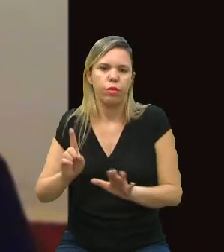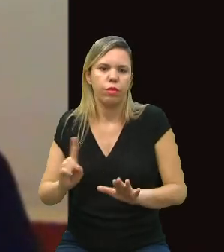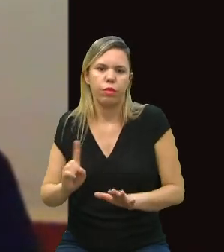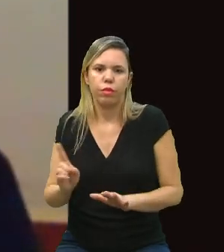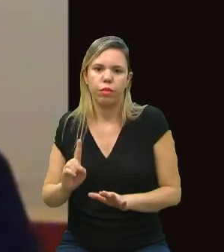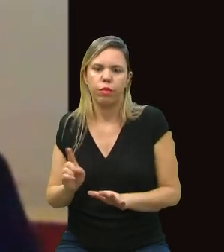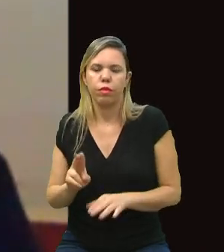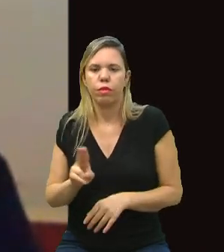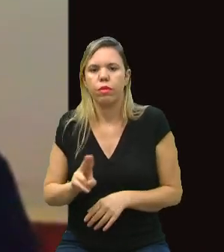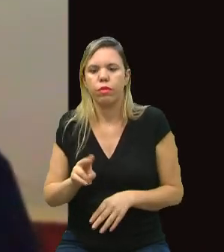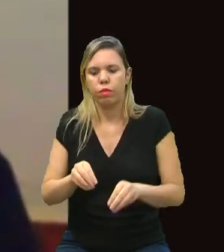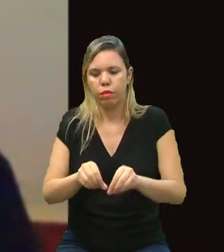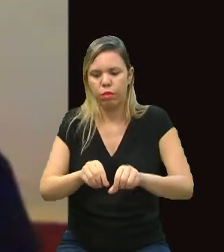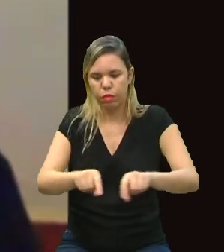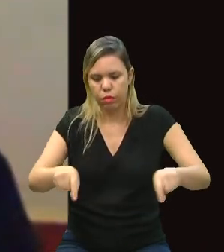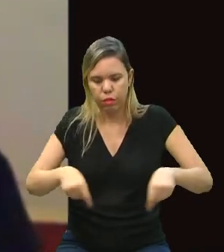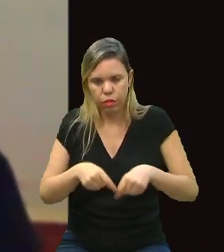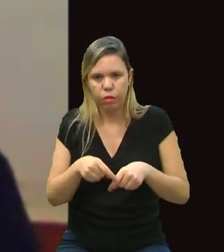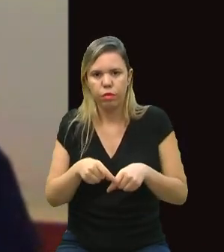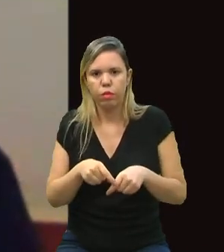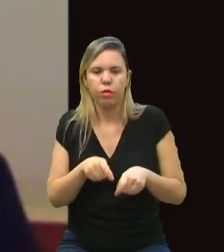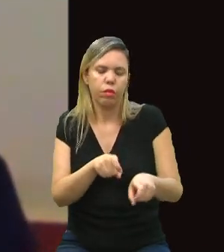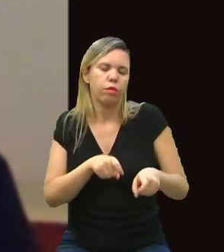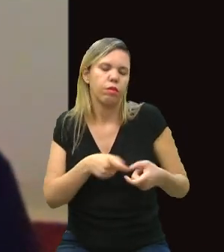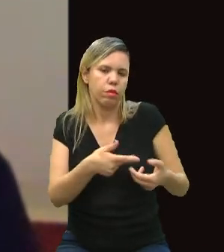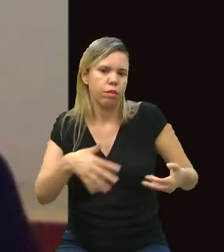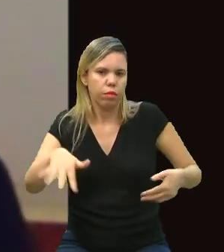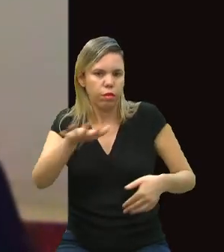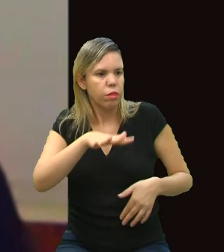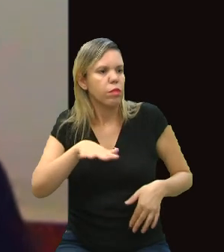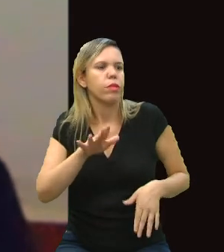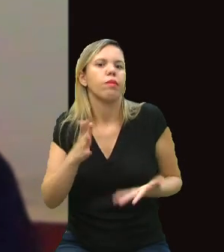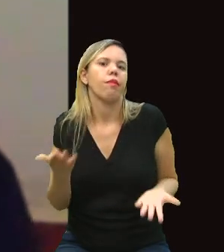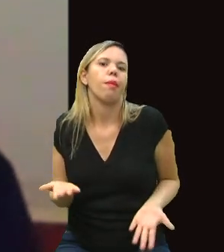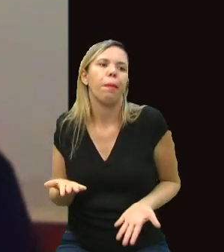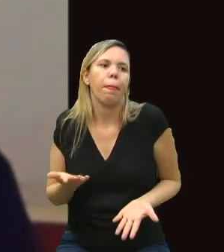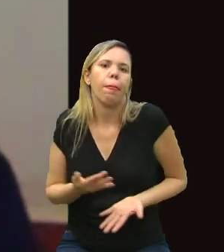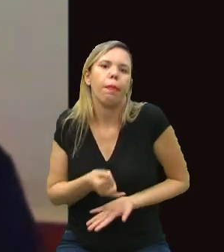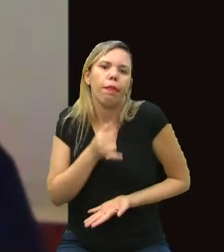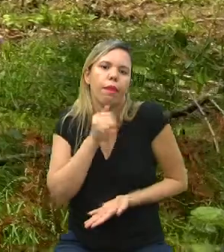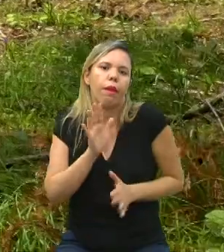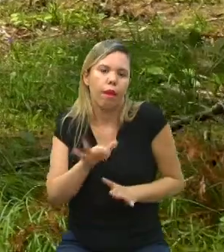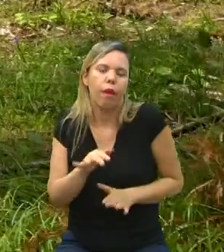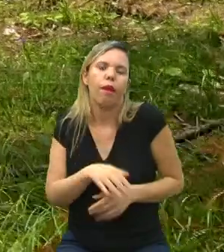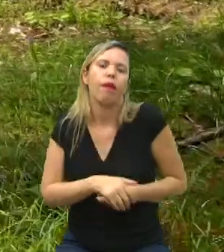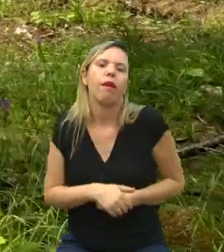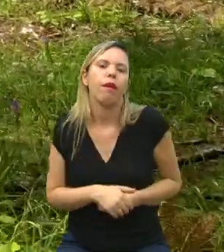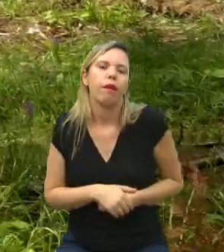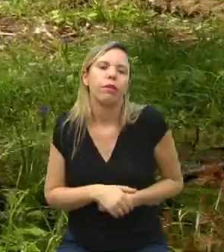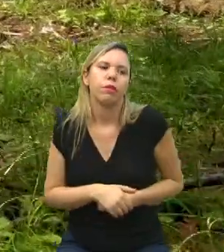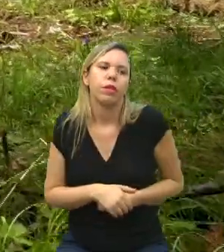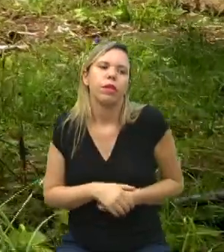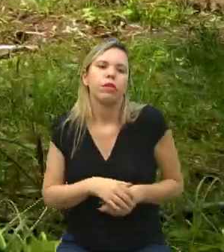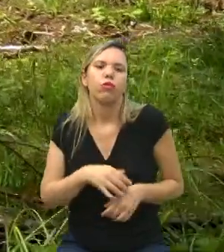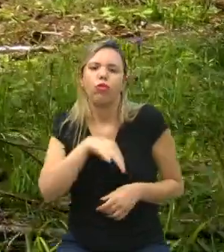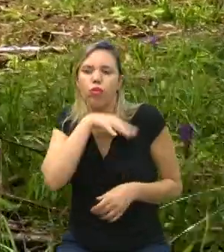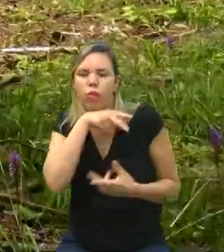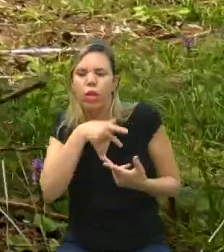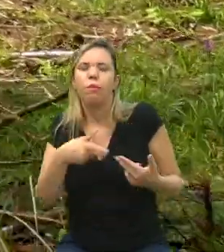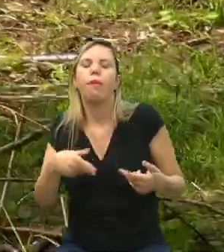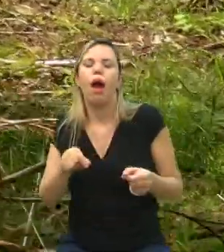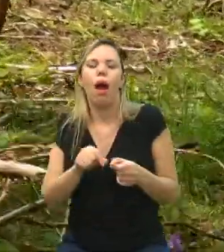Sim. Então, e é um setor que é considerado, entre aspas, fácil de reduzir as emissões, porque você precisa,